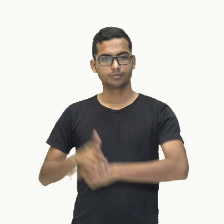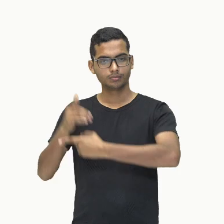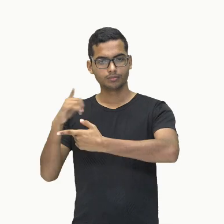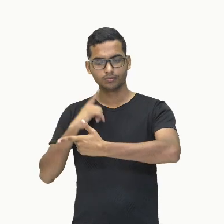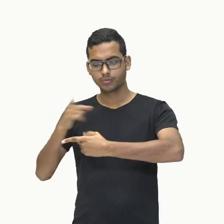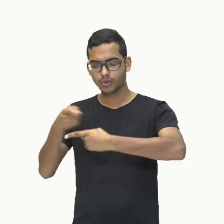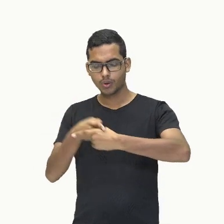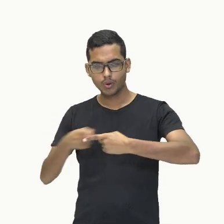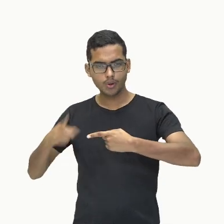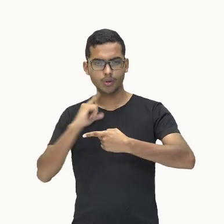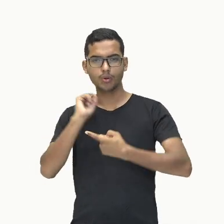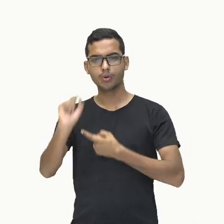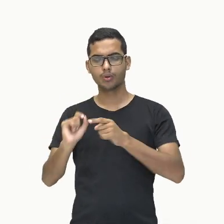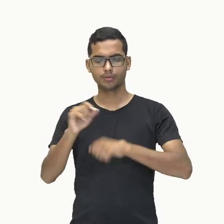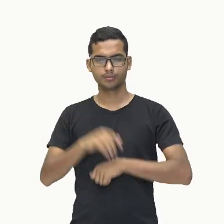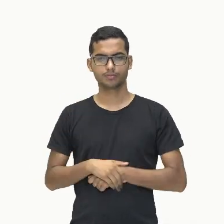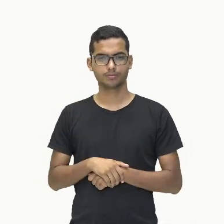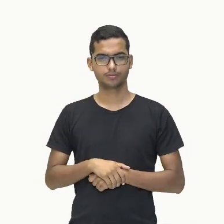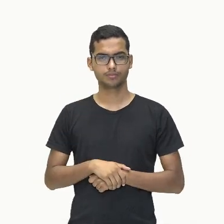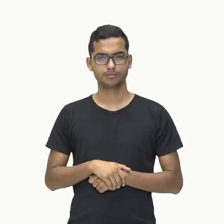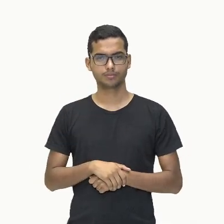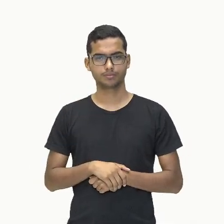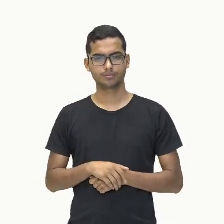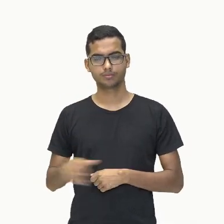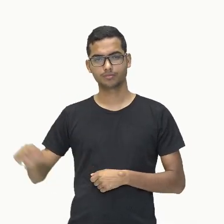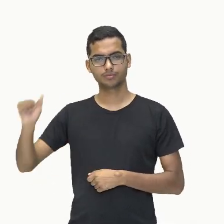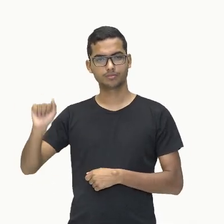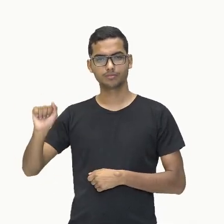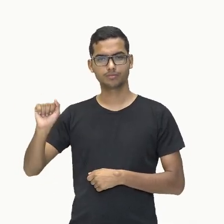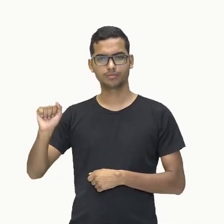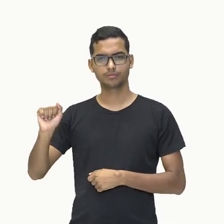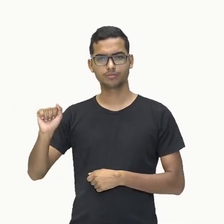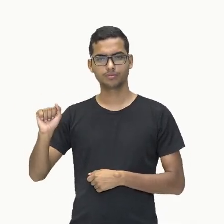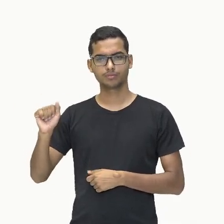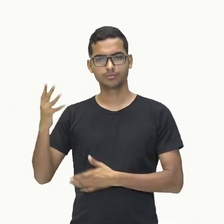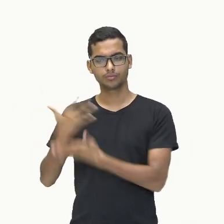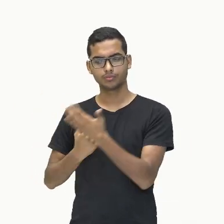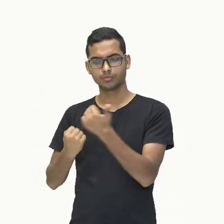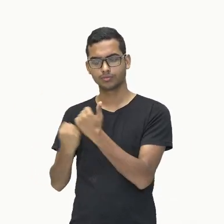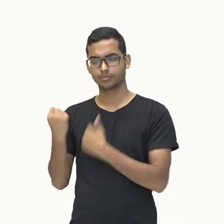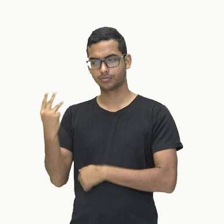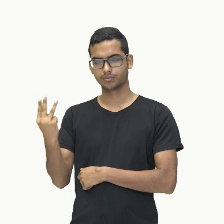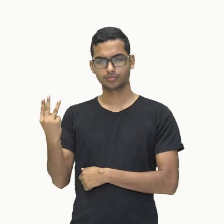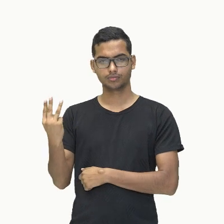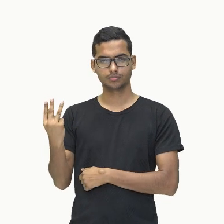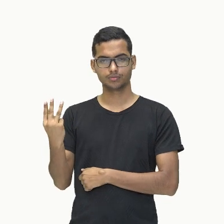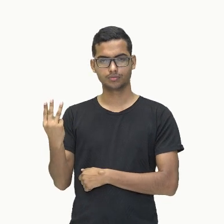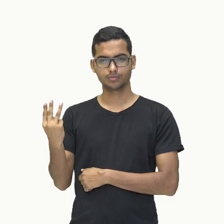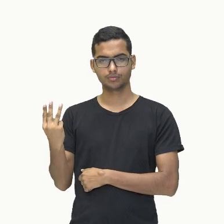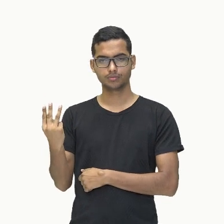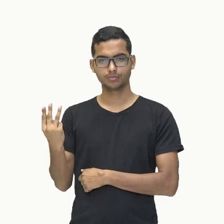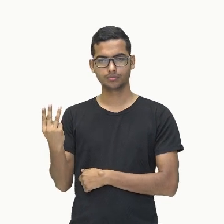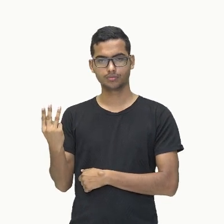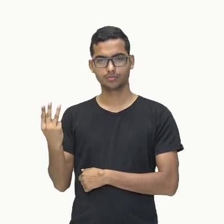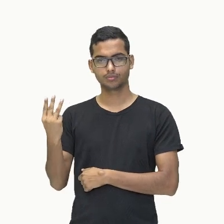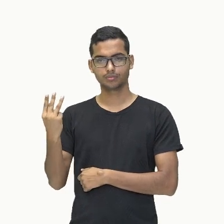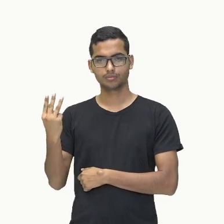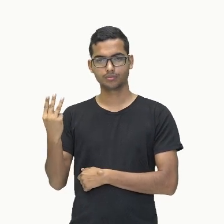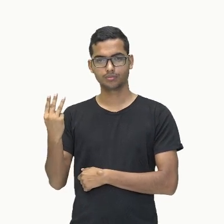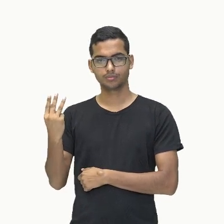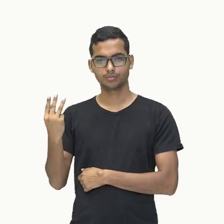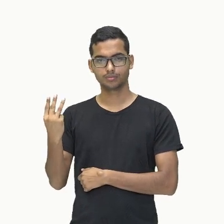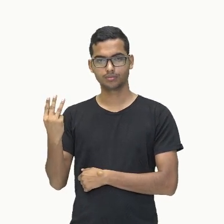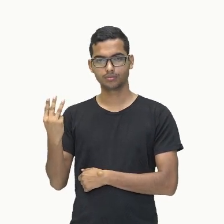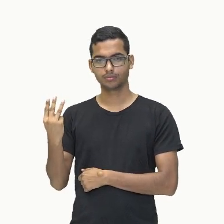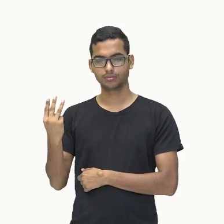Qual é o valor de A? O valor de A está aqui, ó. É o 3. Então, 3 vezes